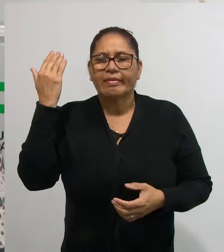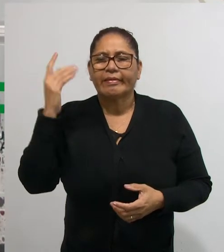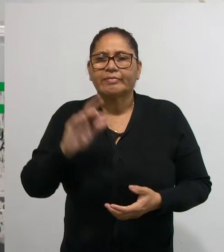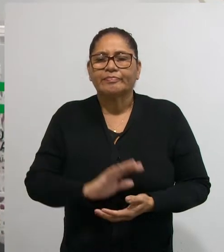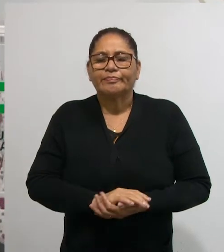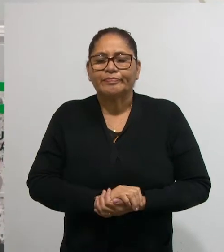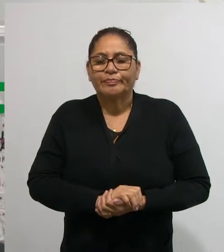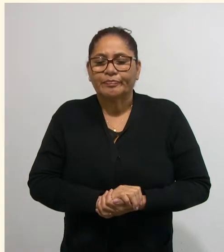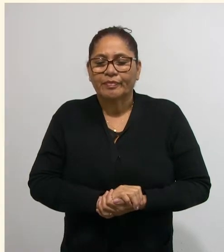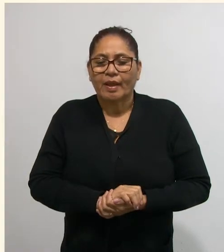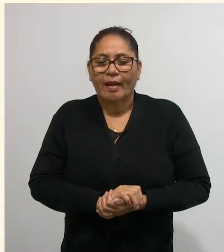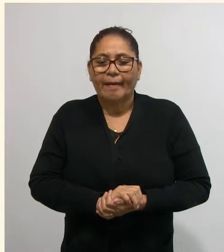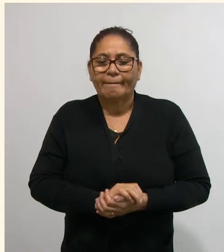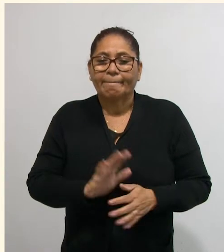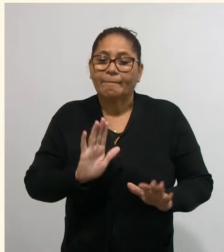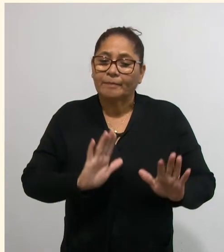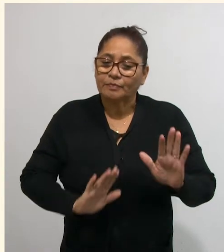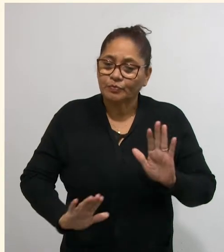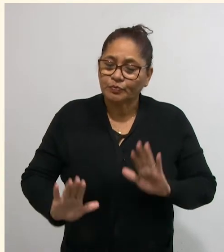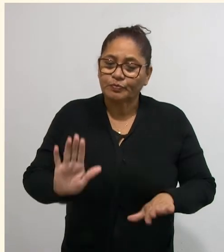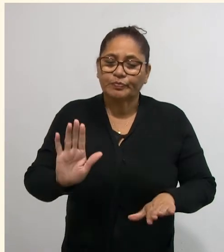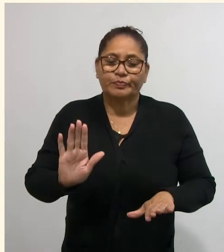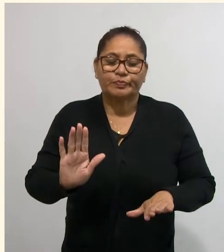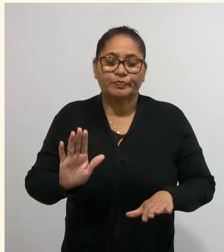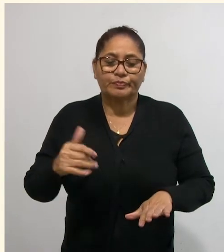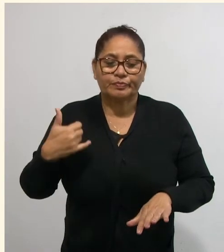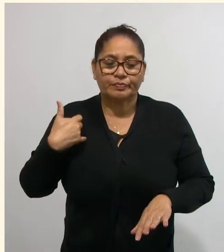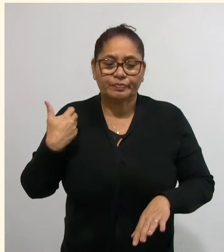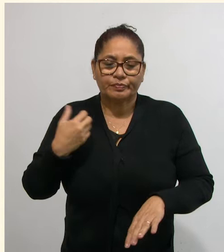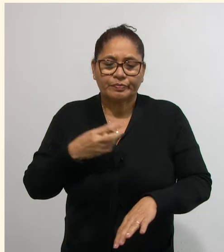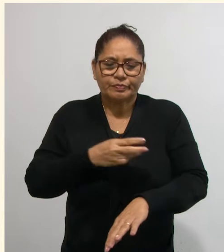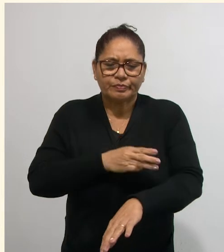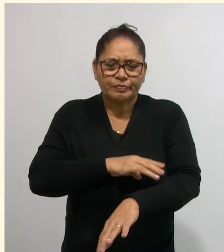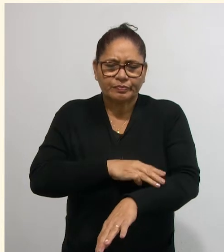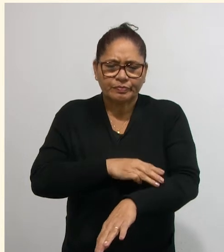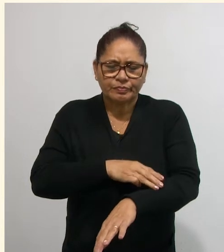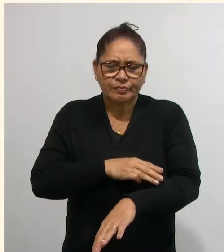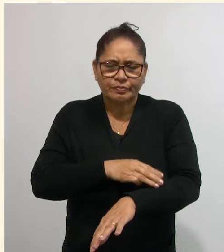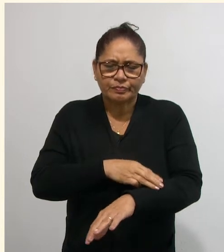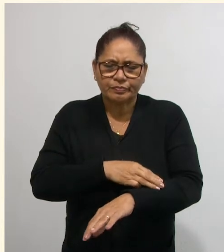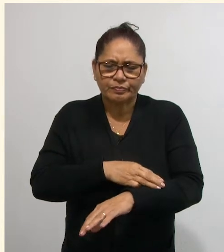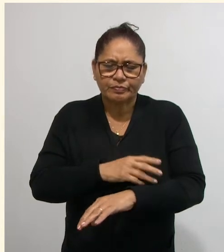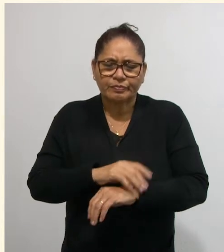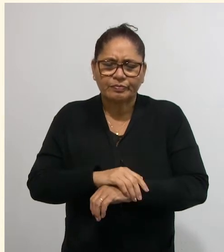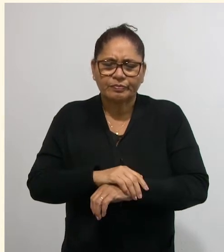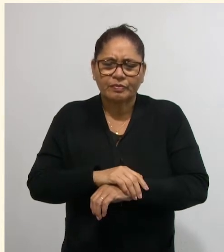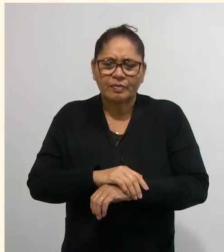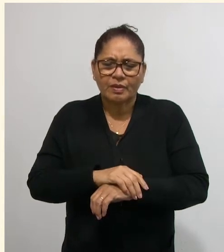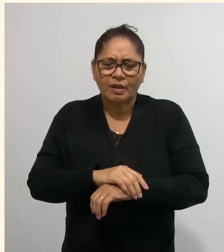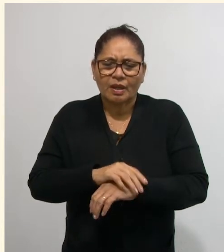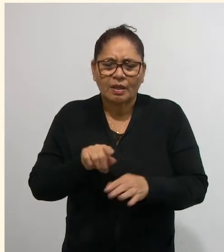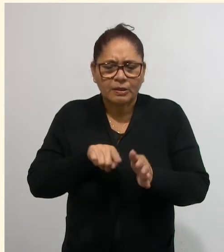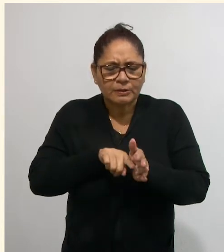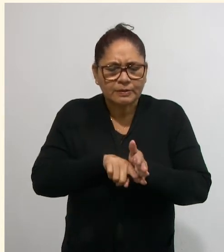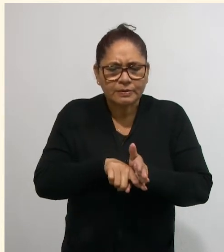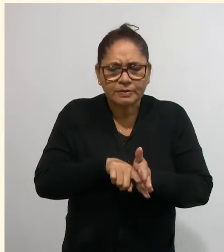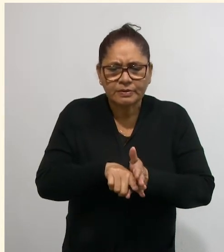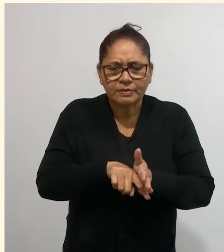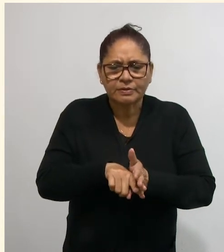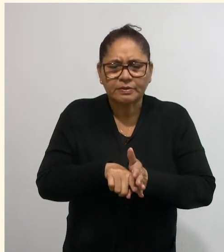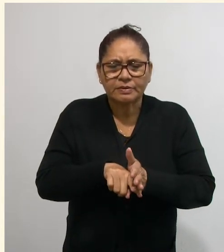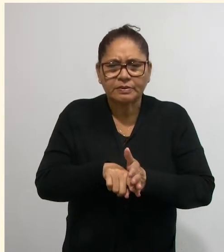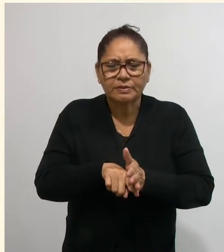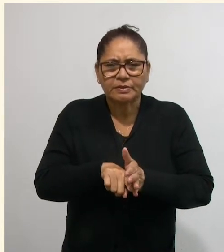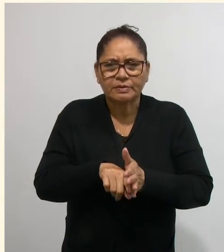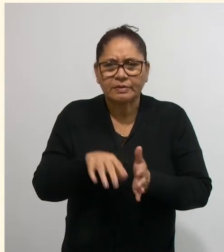na educação. Porém, na Idade Média, a gente teve uma busca pela fé